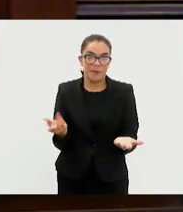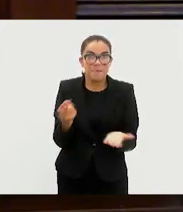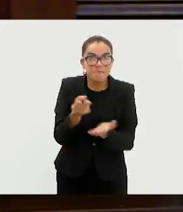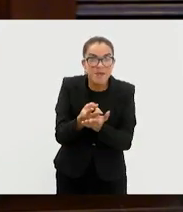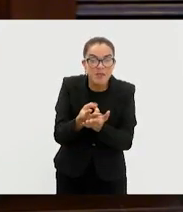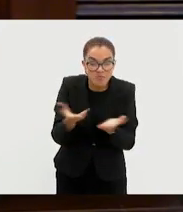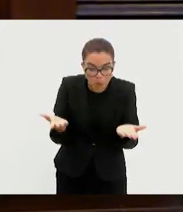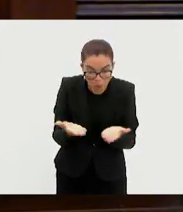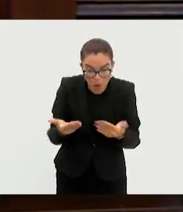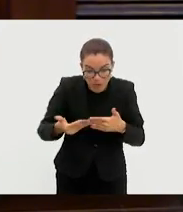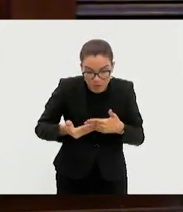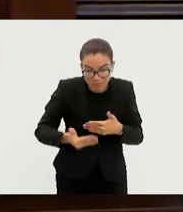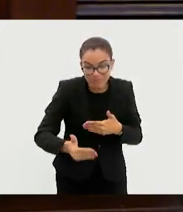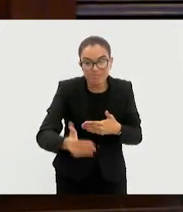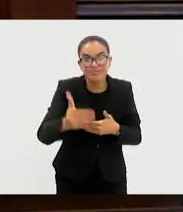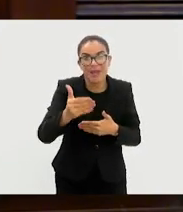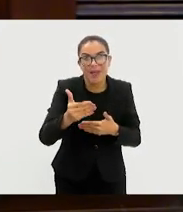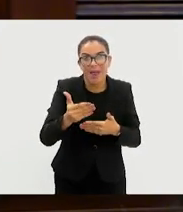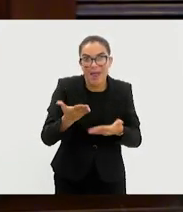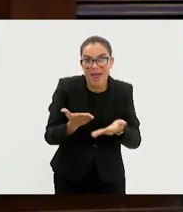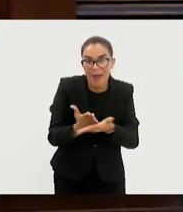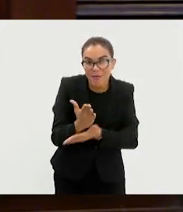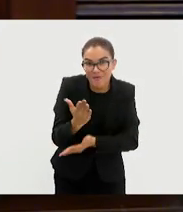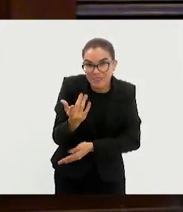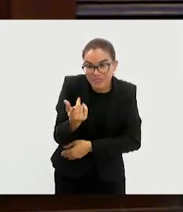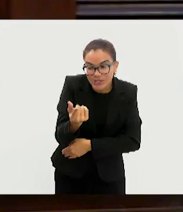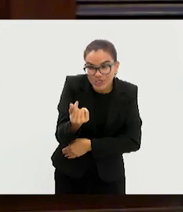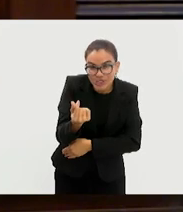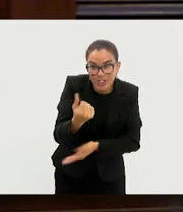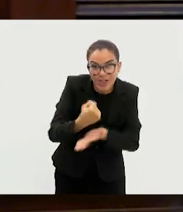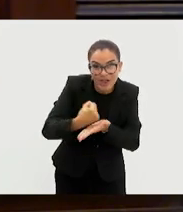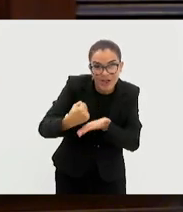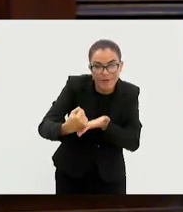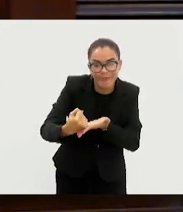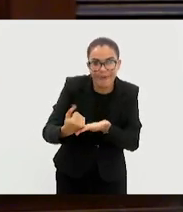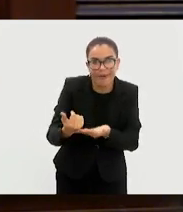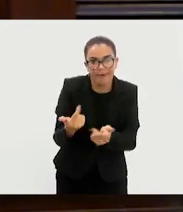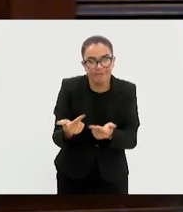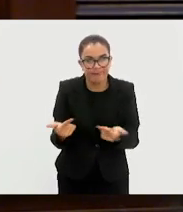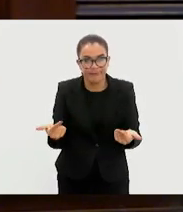partir de hoje, aprovados dinheiro para contratar essa gente.